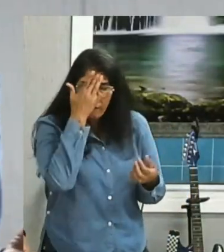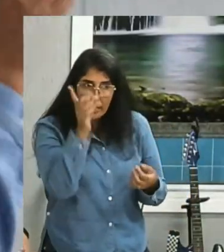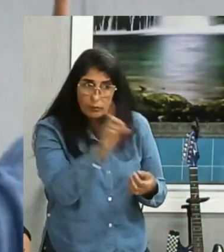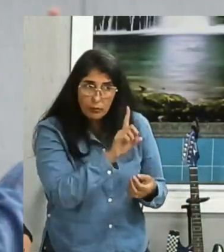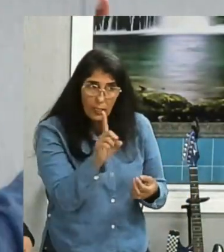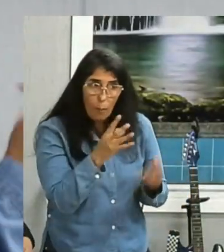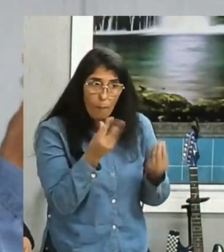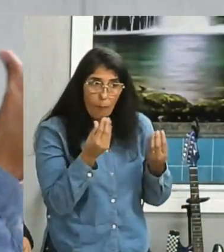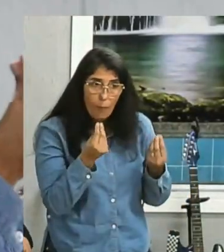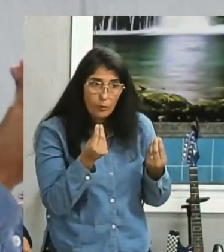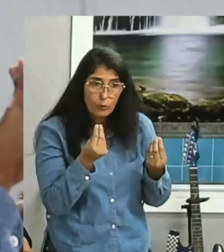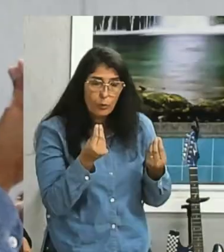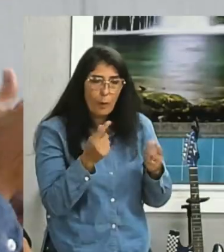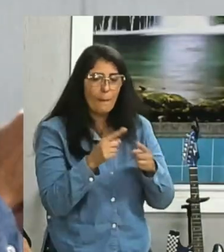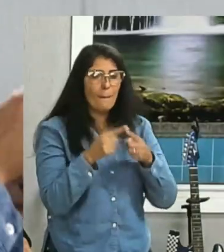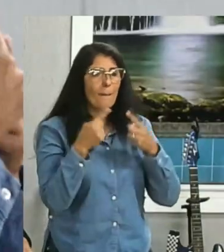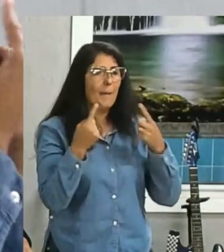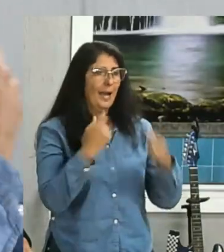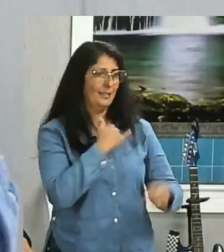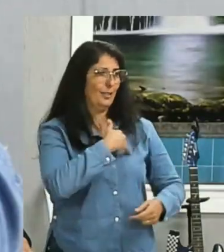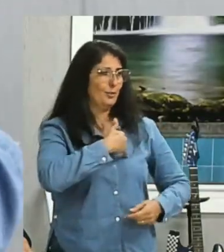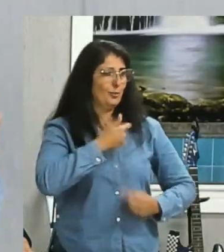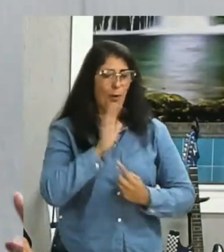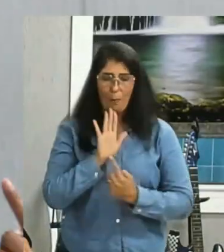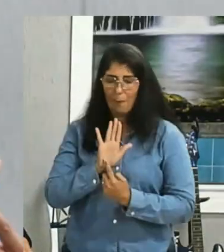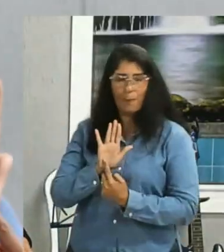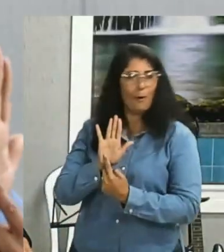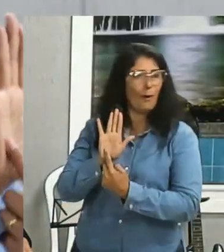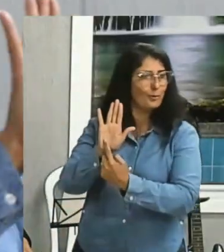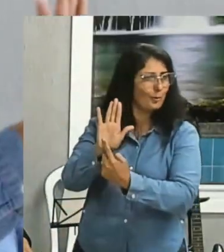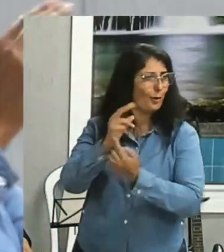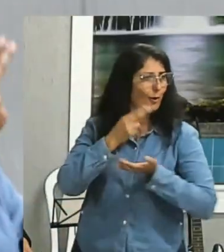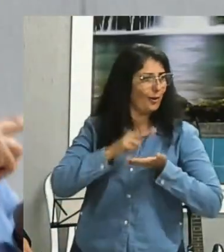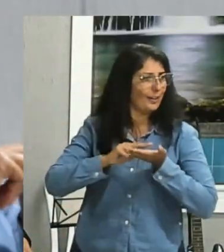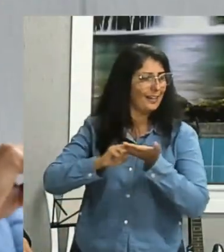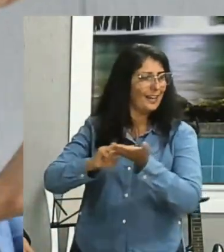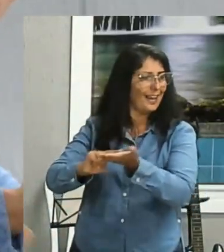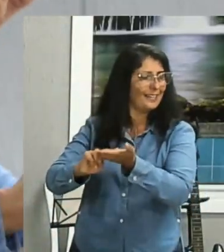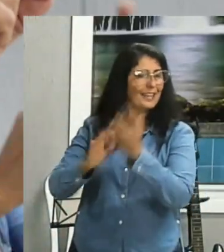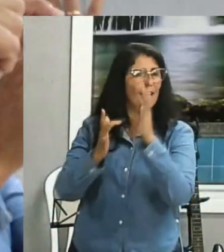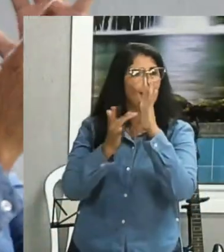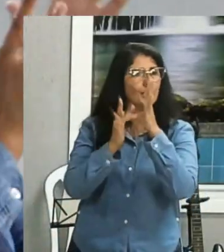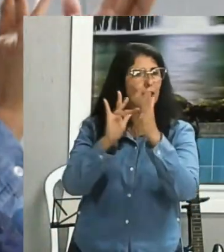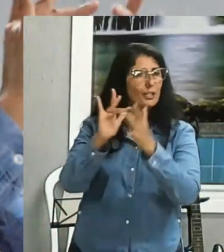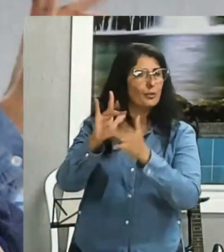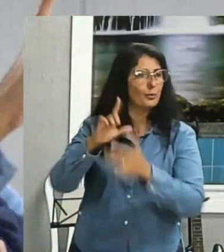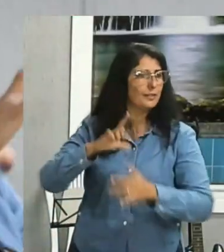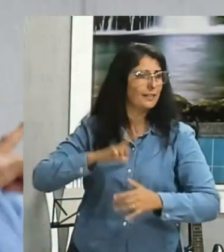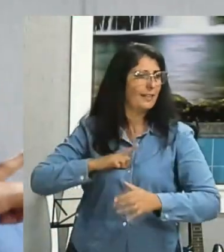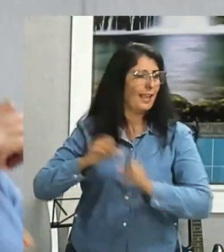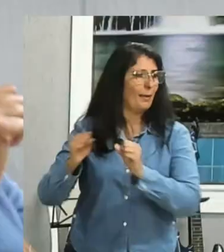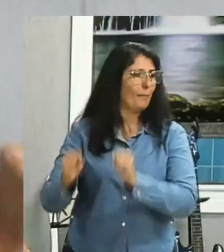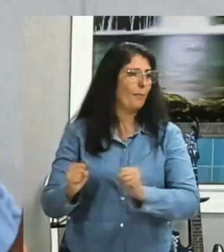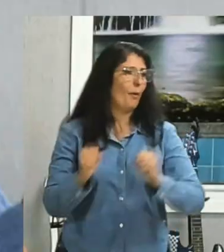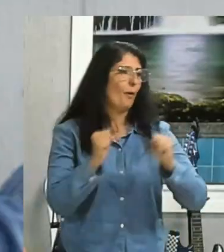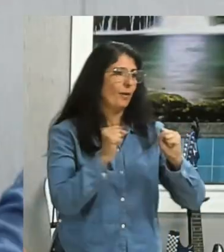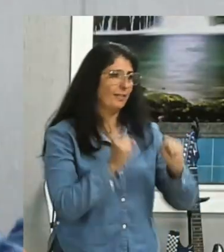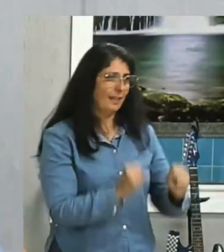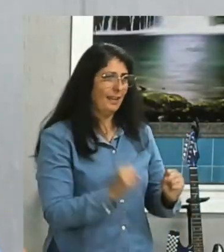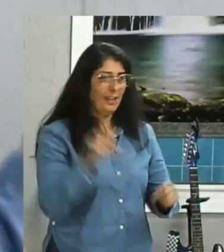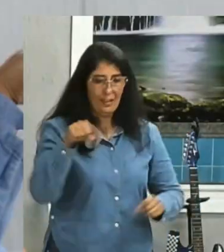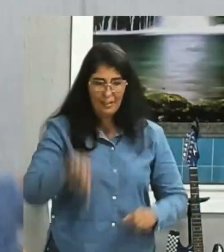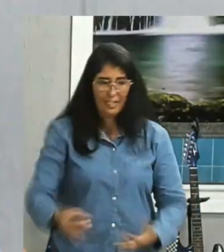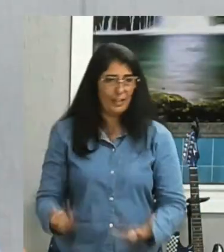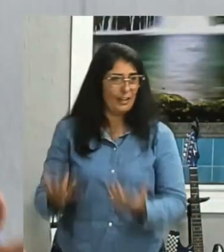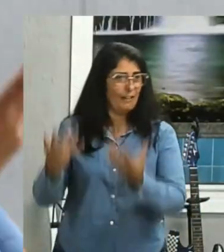para eles aquele que tem poder sobre a morte e sobre o inferno.